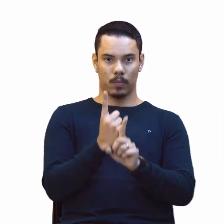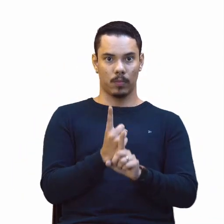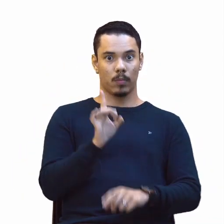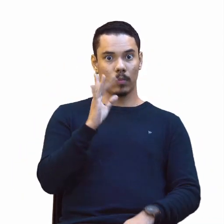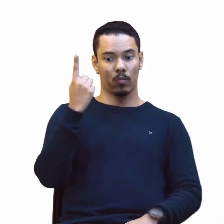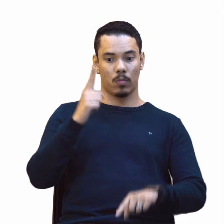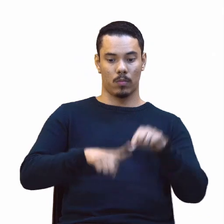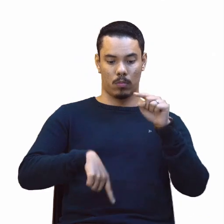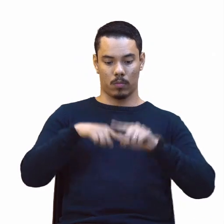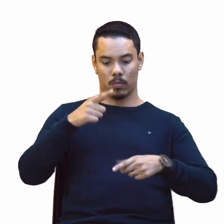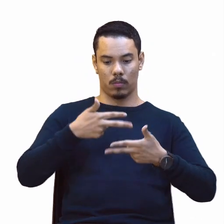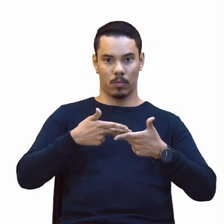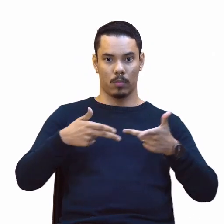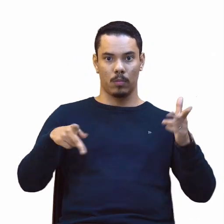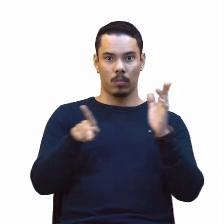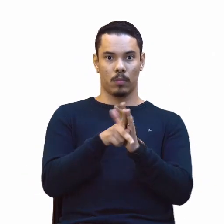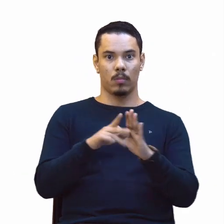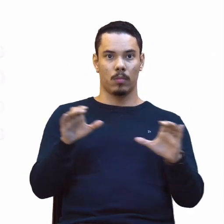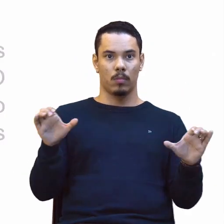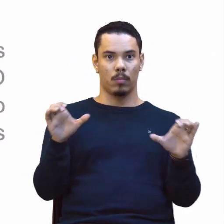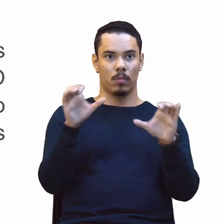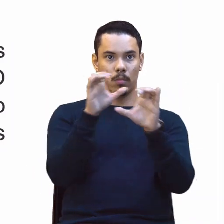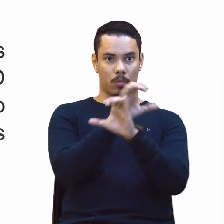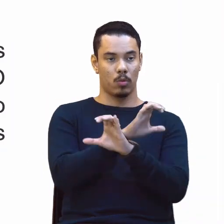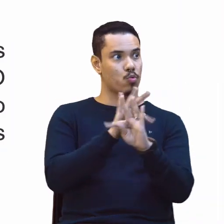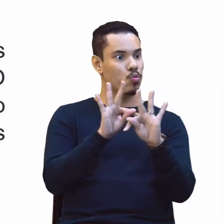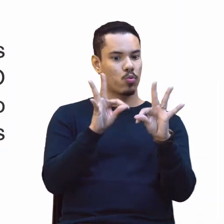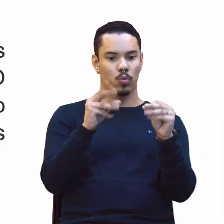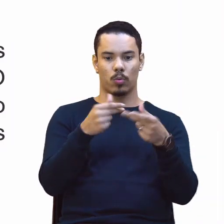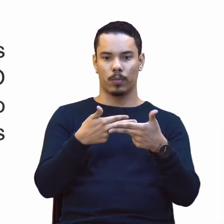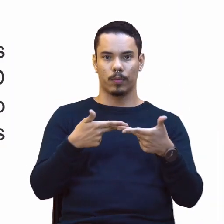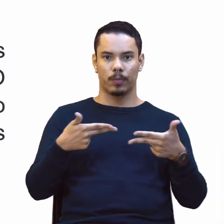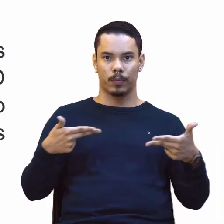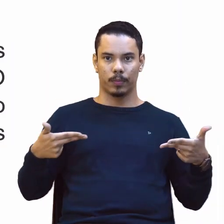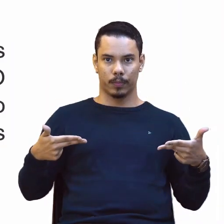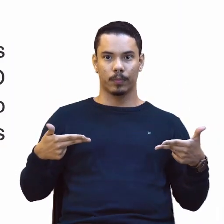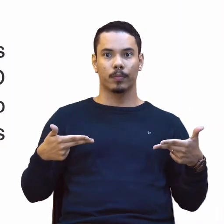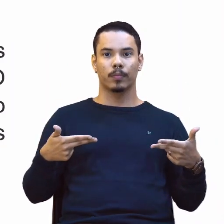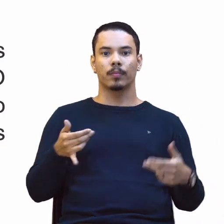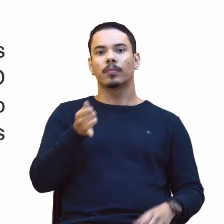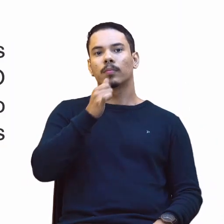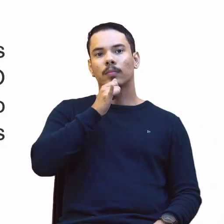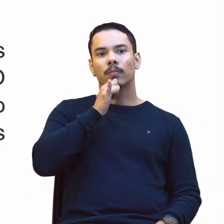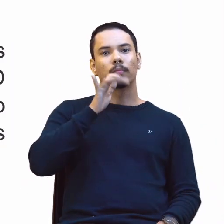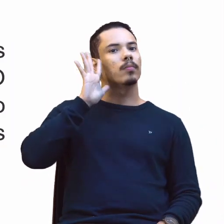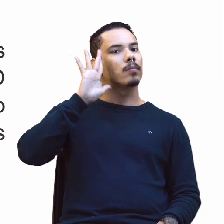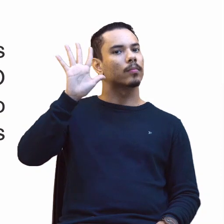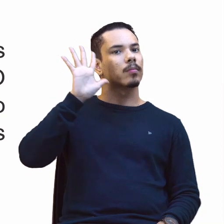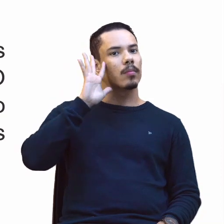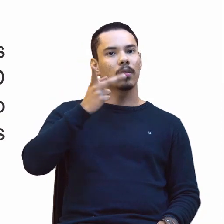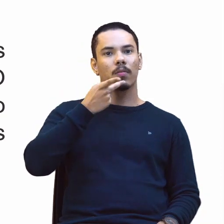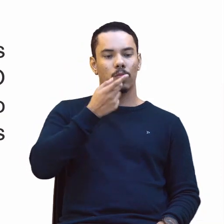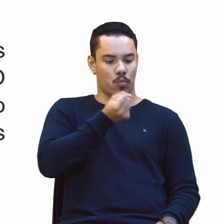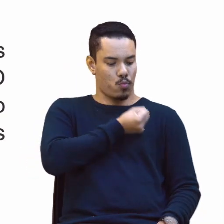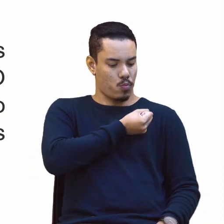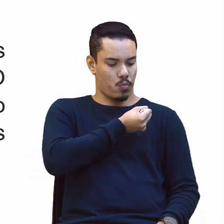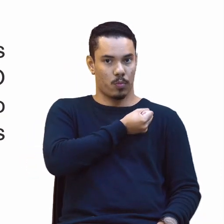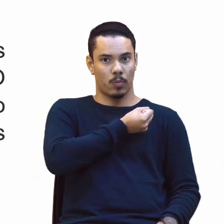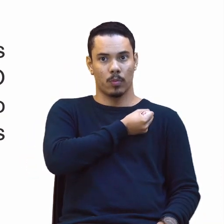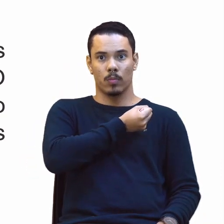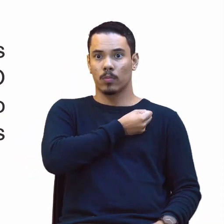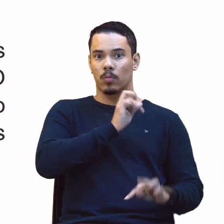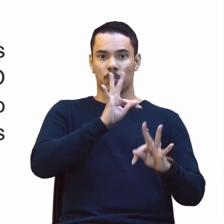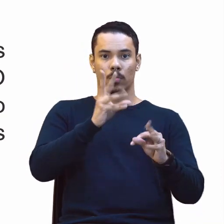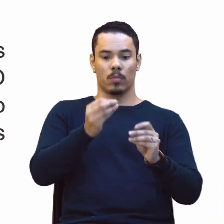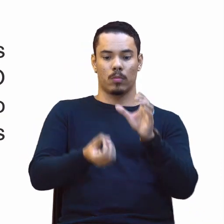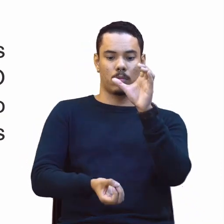elemento constitutivo de todas as coisas. Por exemplo, o teorema, ele disse que os números, tá? Tudo veio dos números.